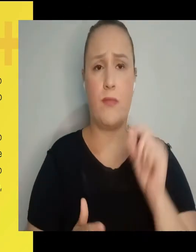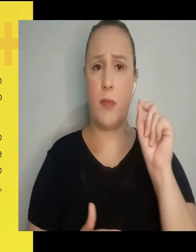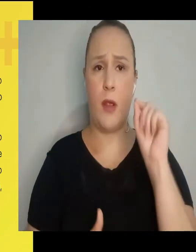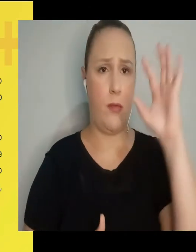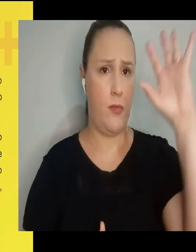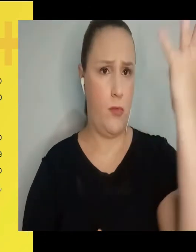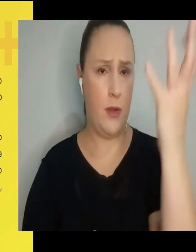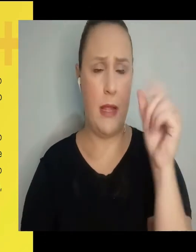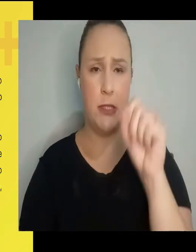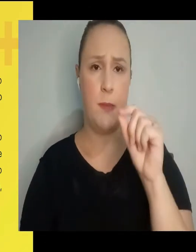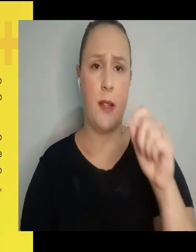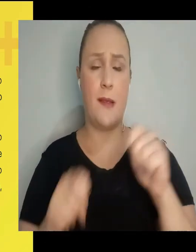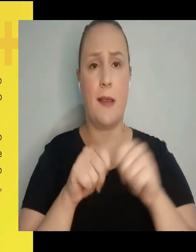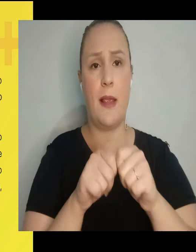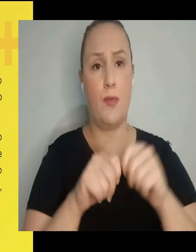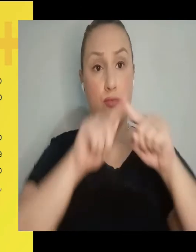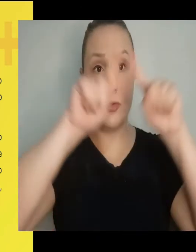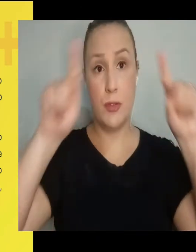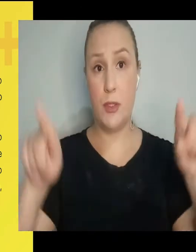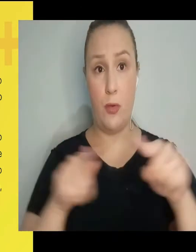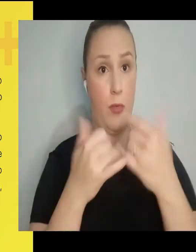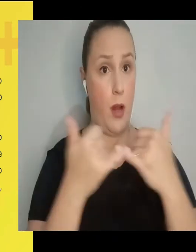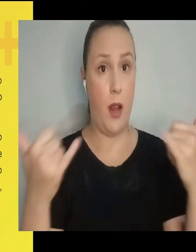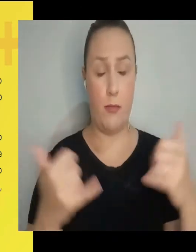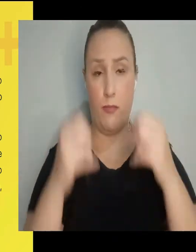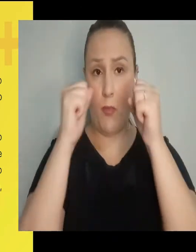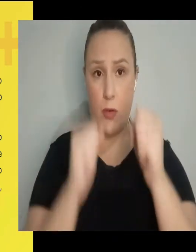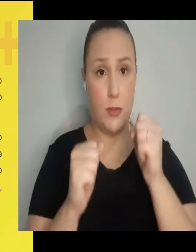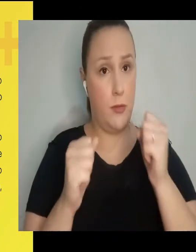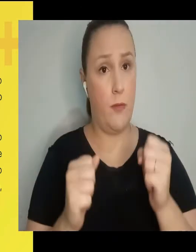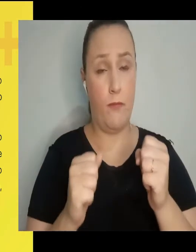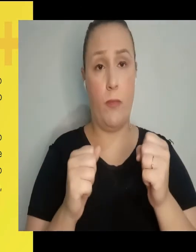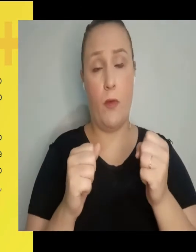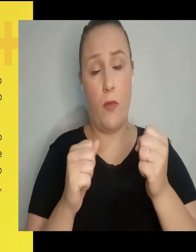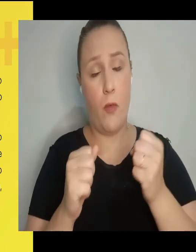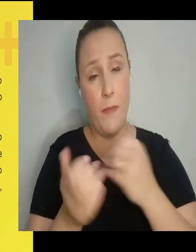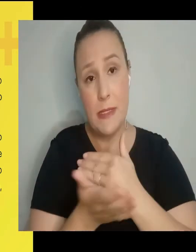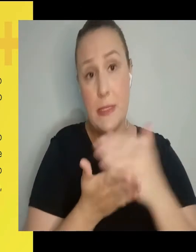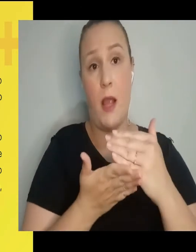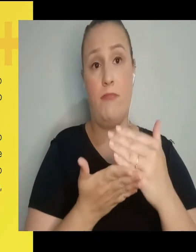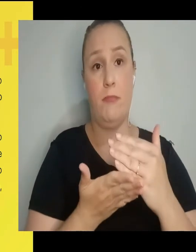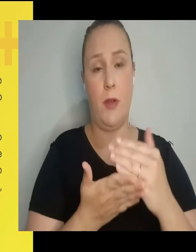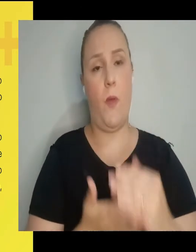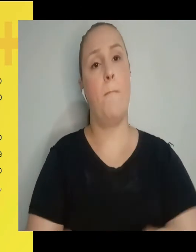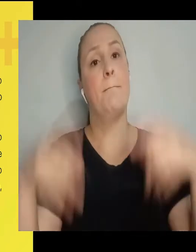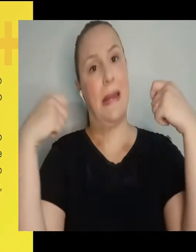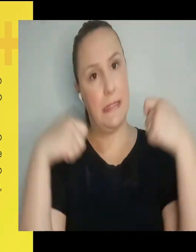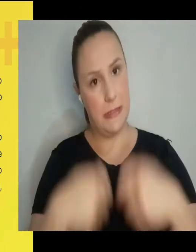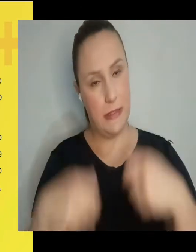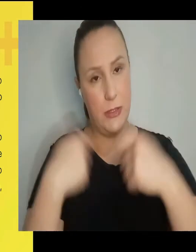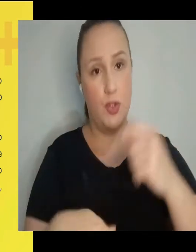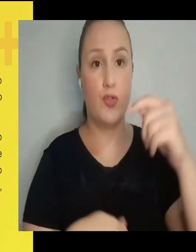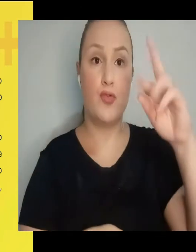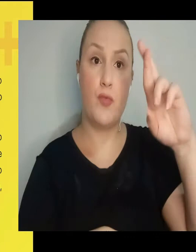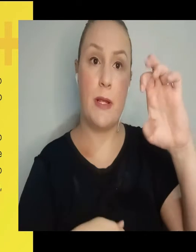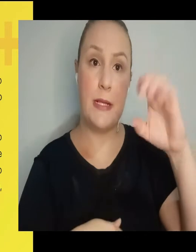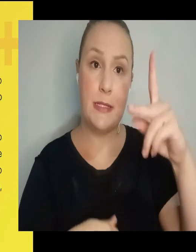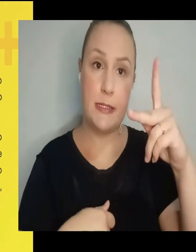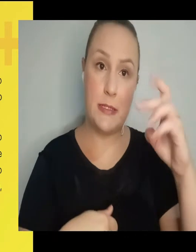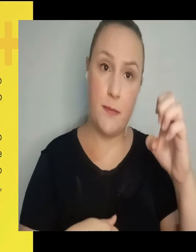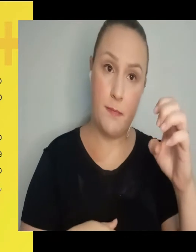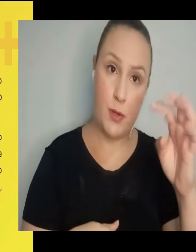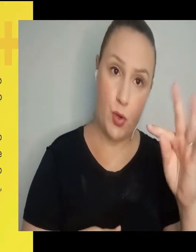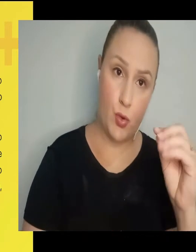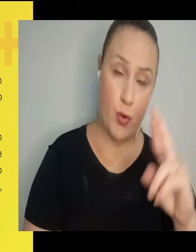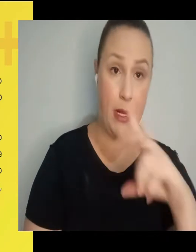é exatamente isso que acontece para que o nosso circuito entre em funcionamento. Eu preciso, então,